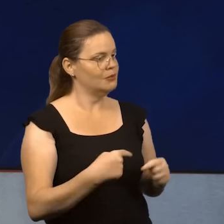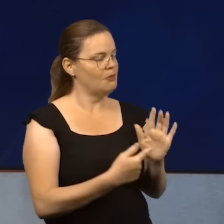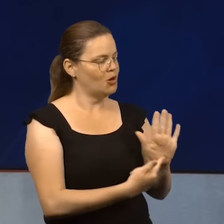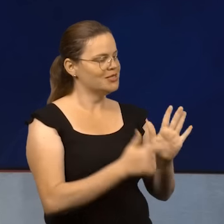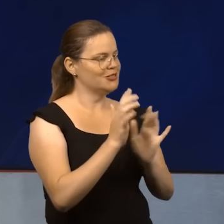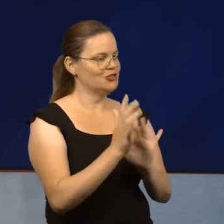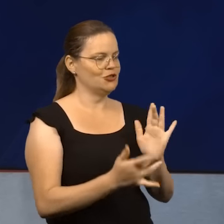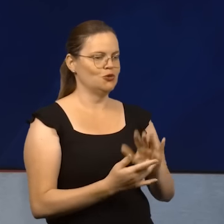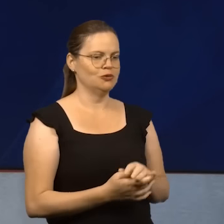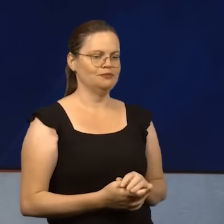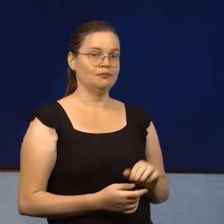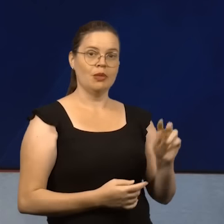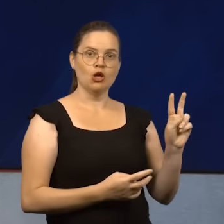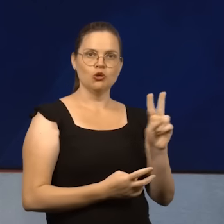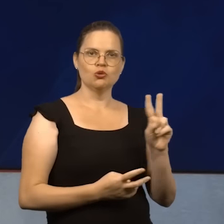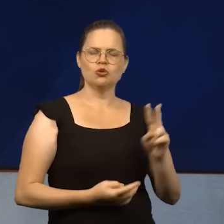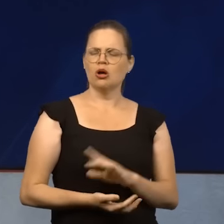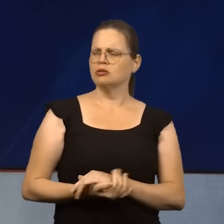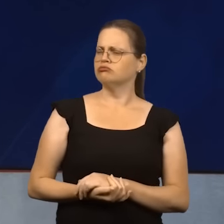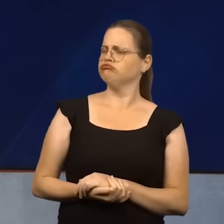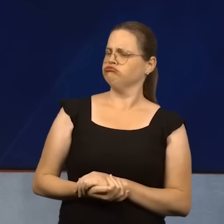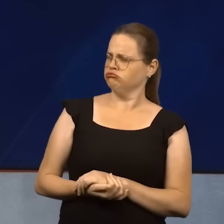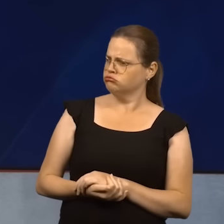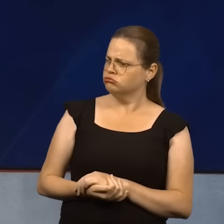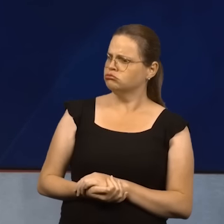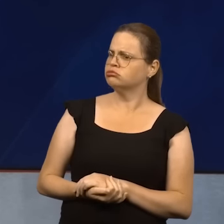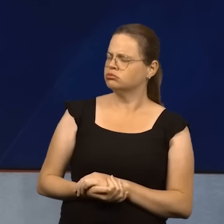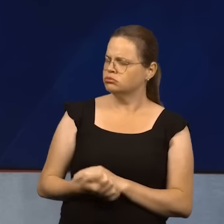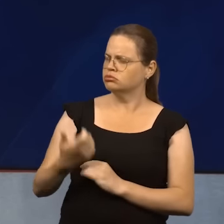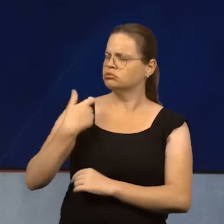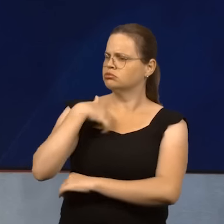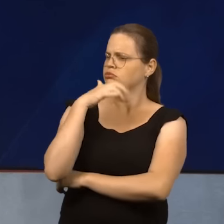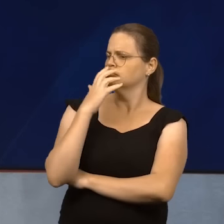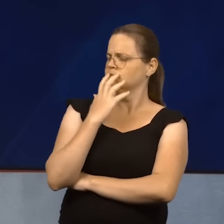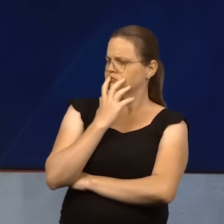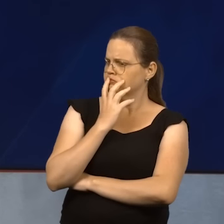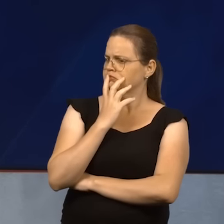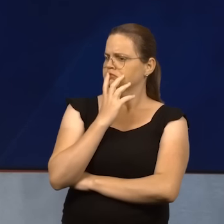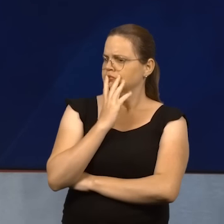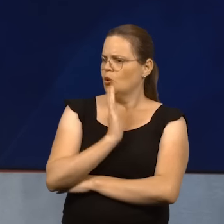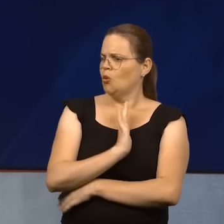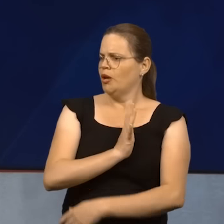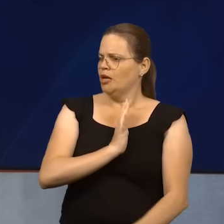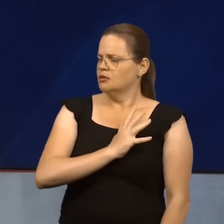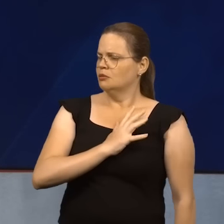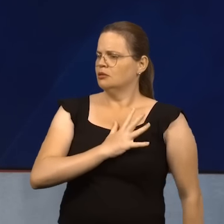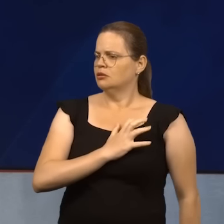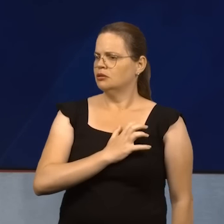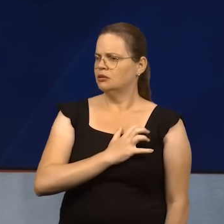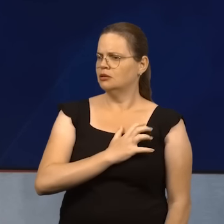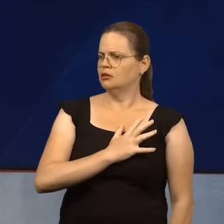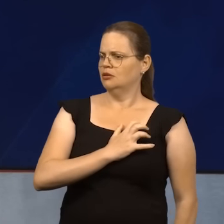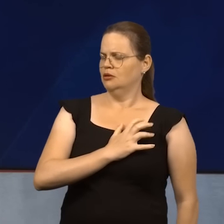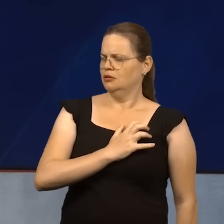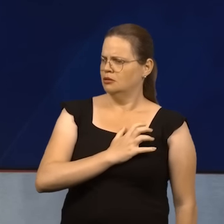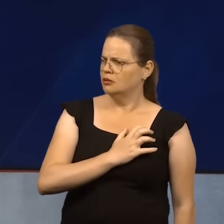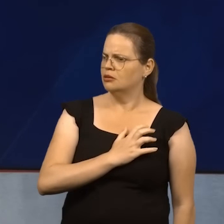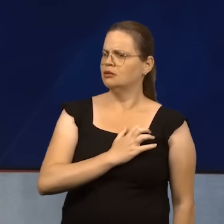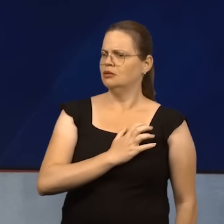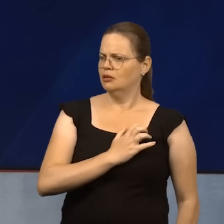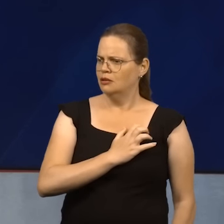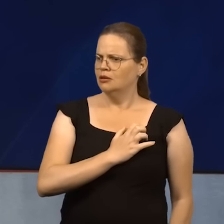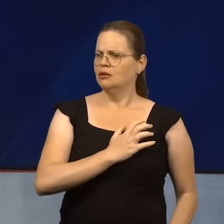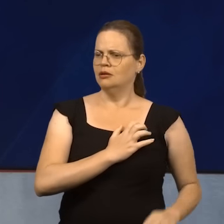eles começaram a ouvir a palavra, e a palavra começou a aquecer o coração daqueles homens, até que eles